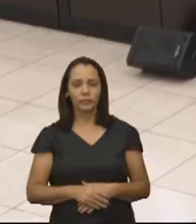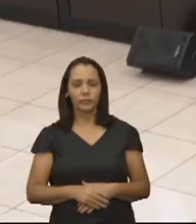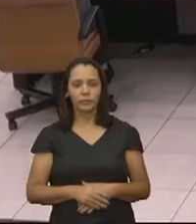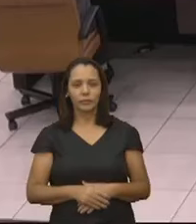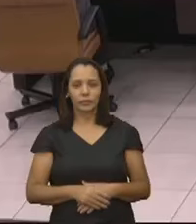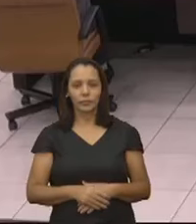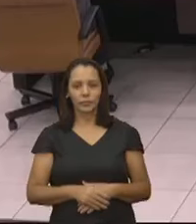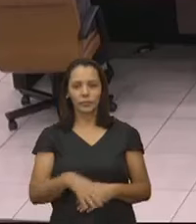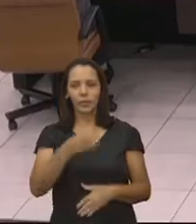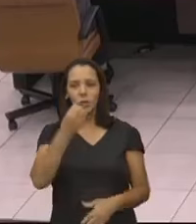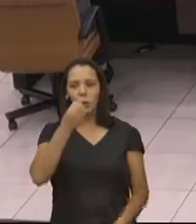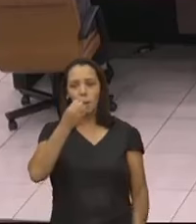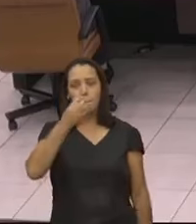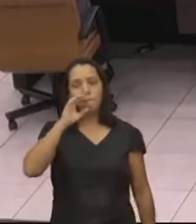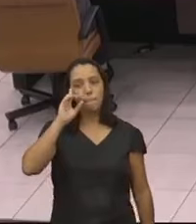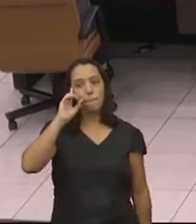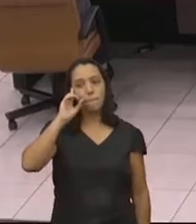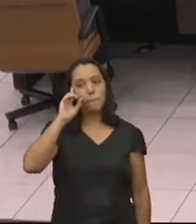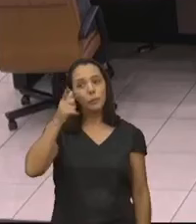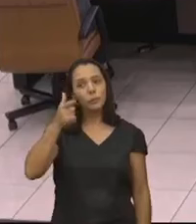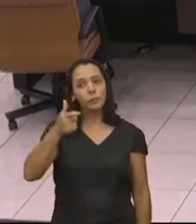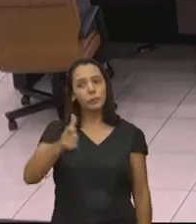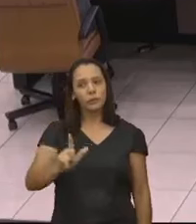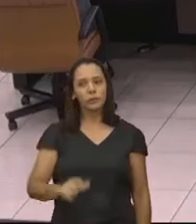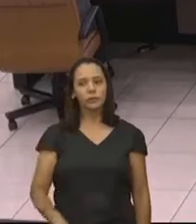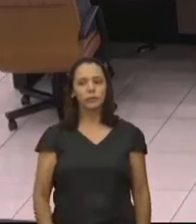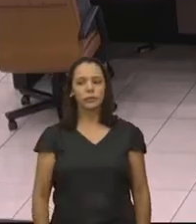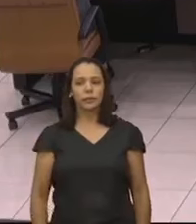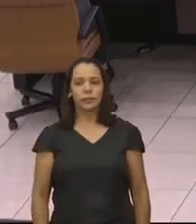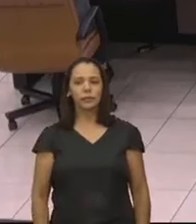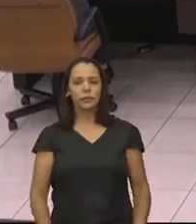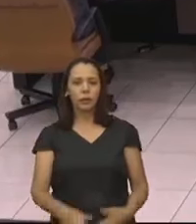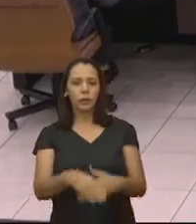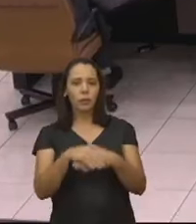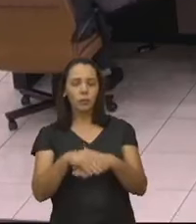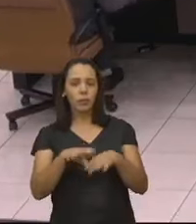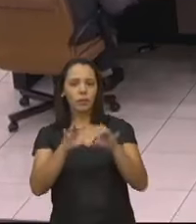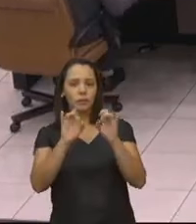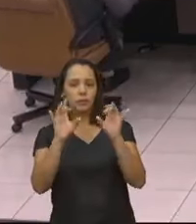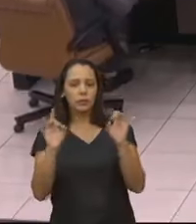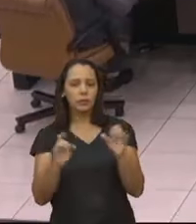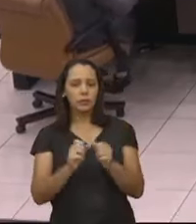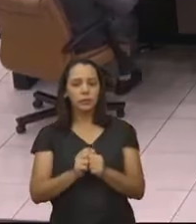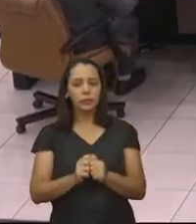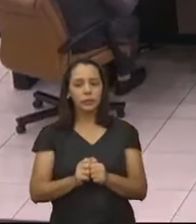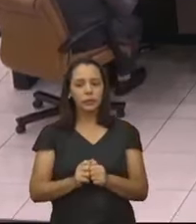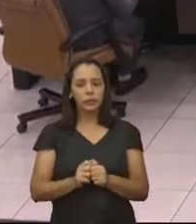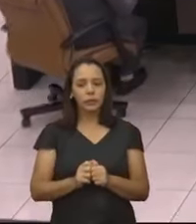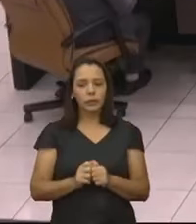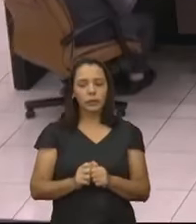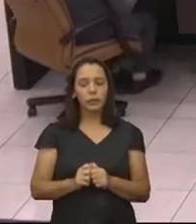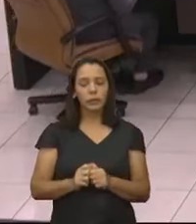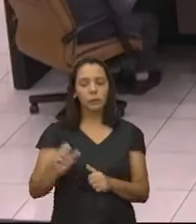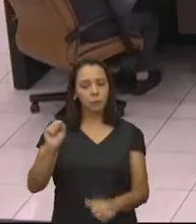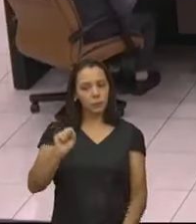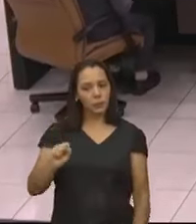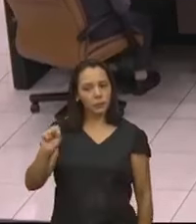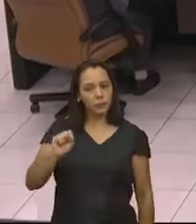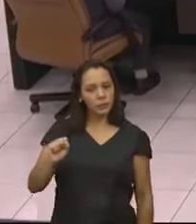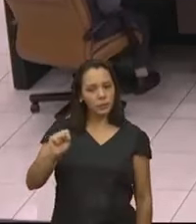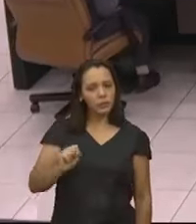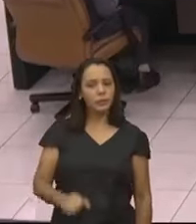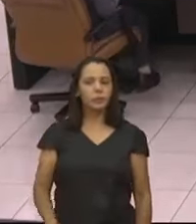Bom dia a todos mais uma vez. Quero agora cumprimentar em especial a ANVI, Associação dos Moradores do Veraneio Jal.